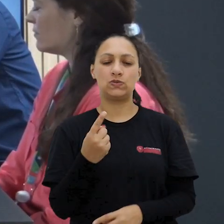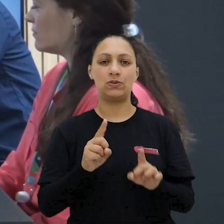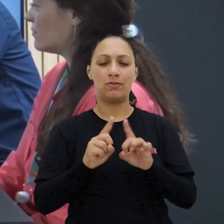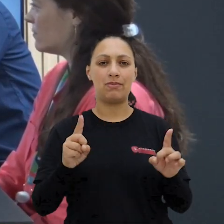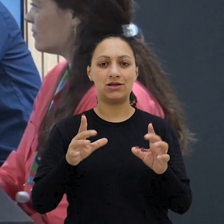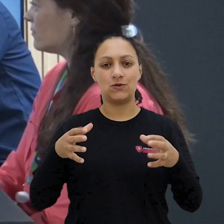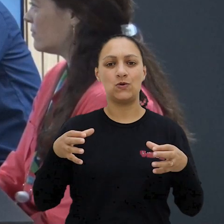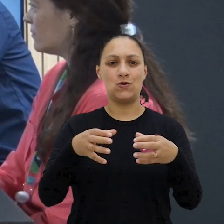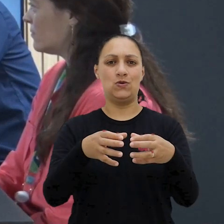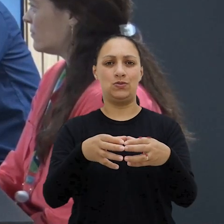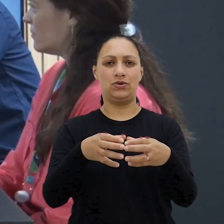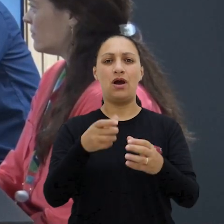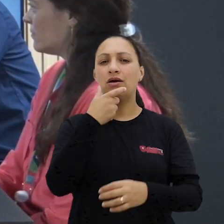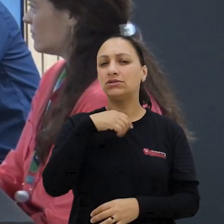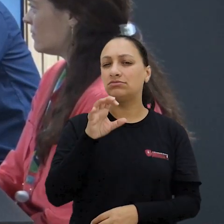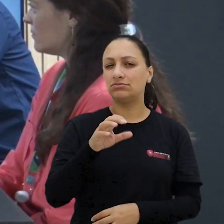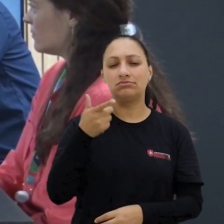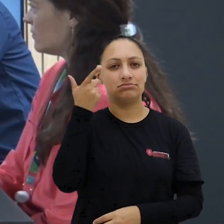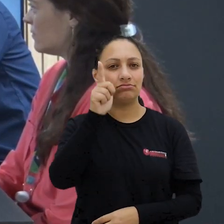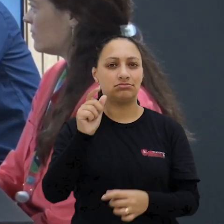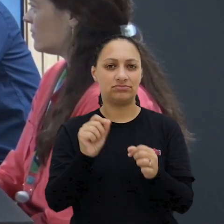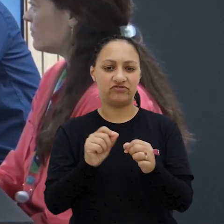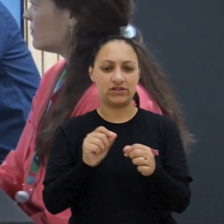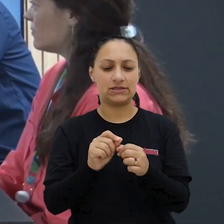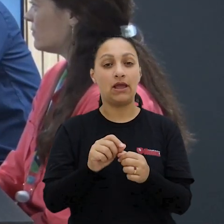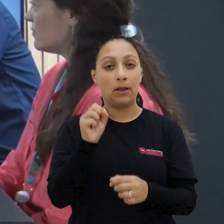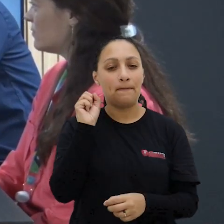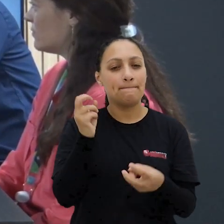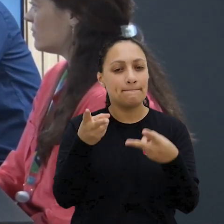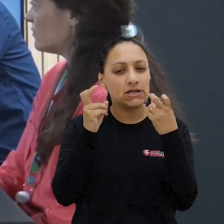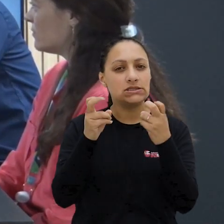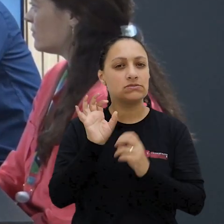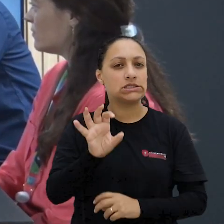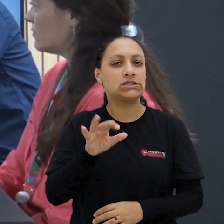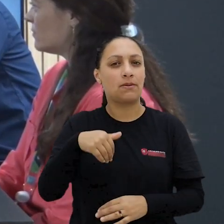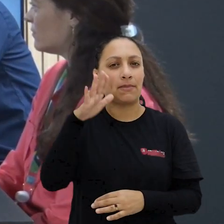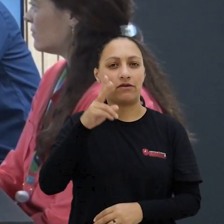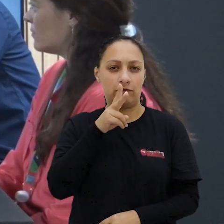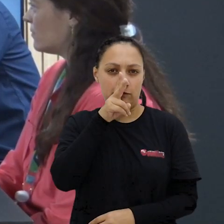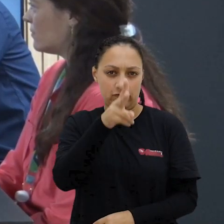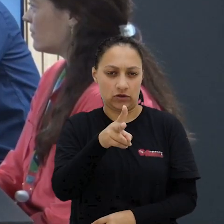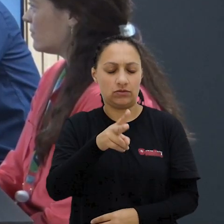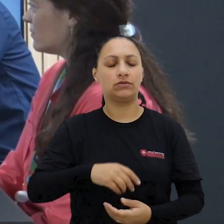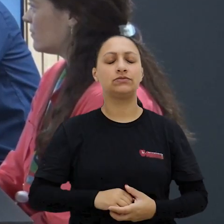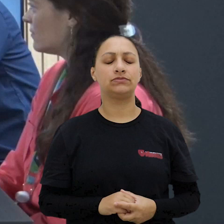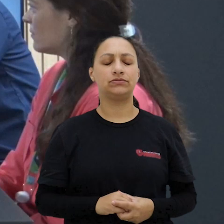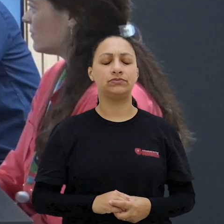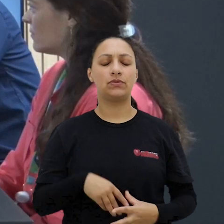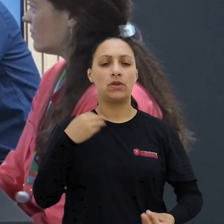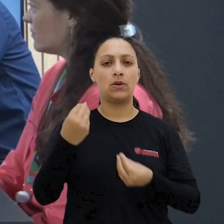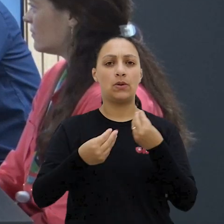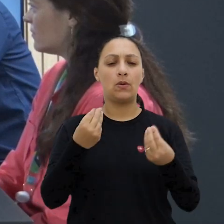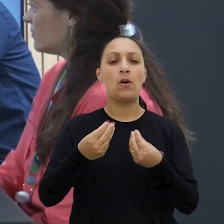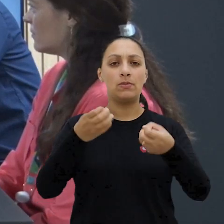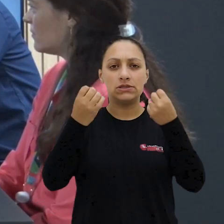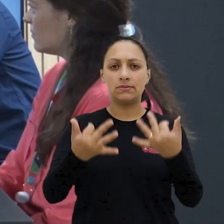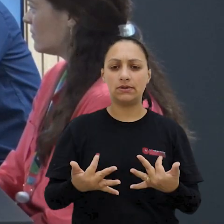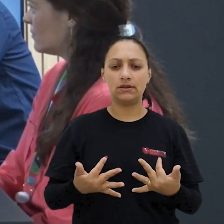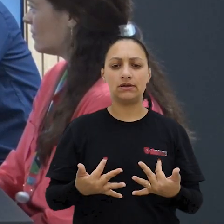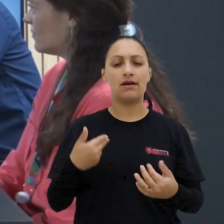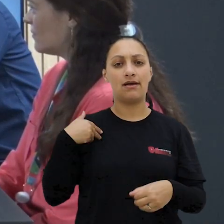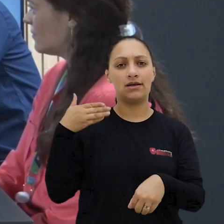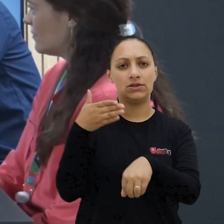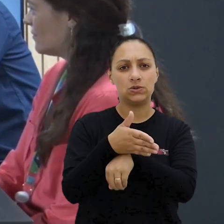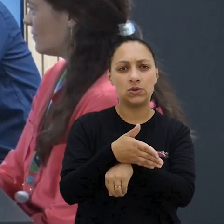colaborativo, né? E eu acho que isso a gente está conseguindo fazer. Eu vejo isso cada vez mais forte. E como eu comentei,